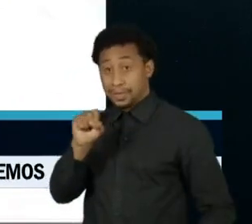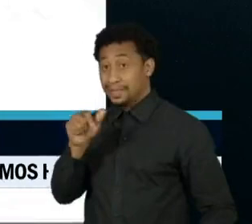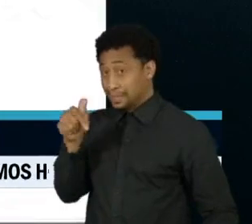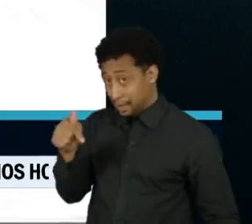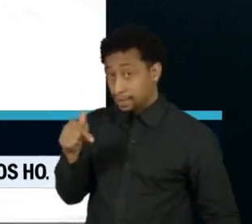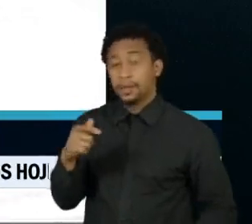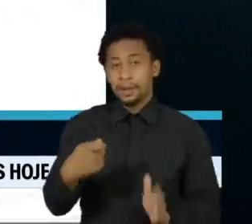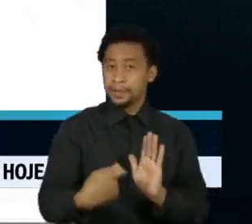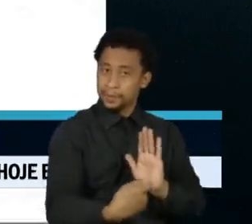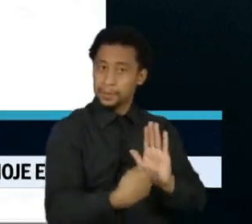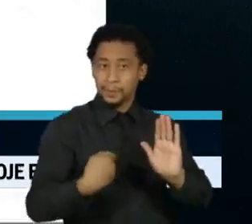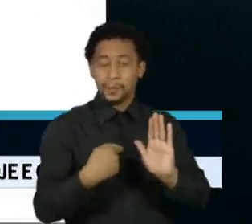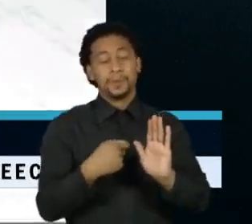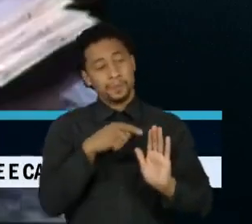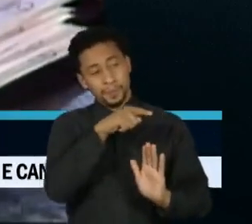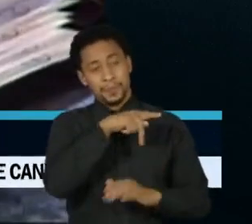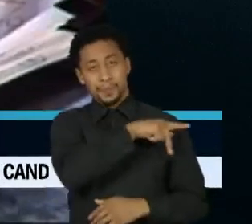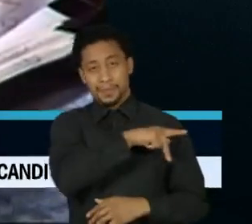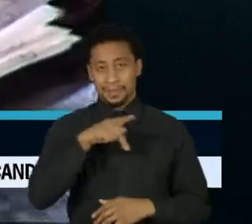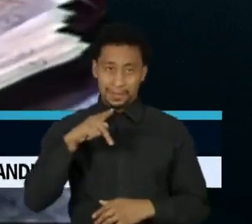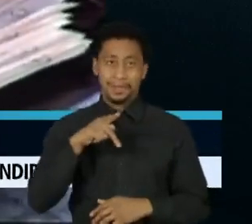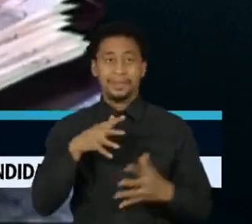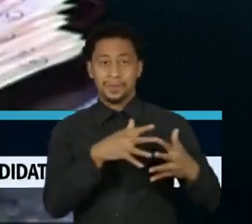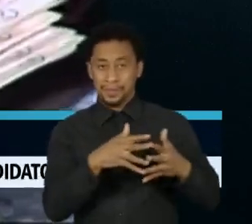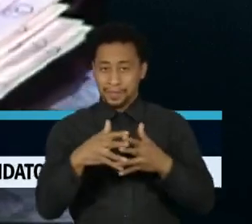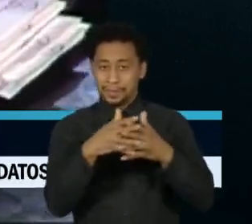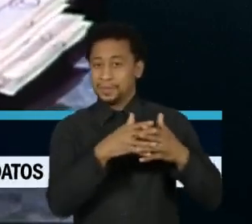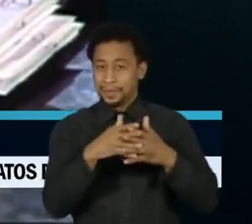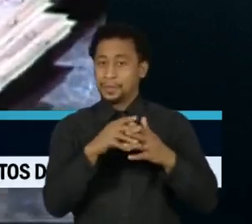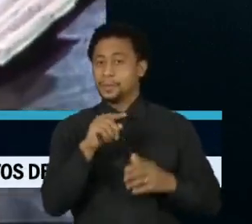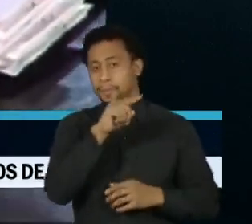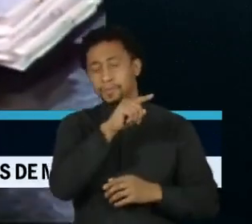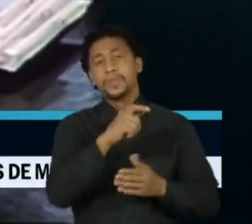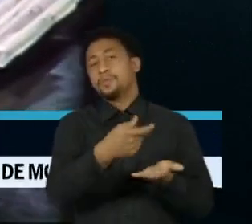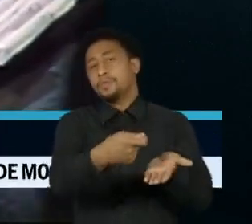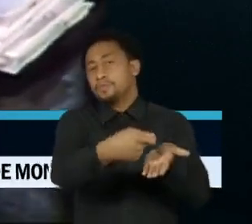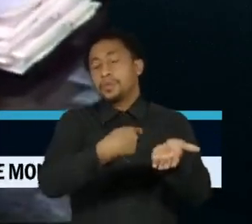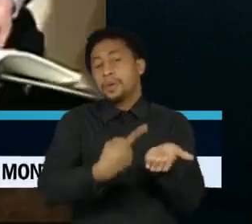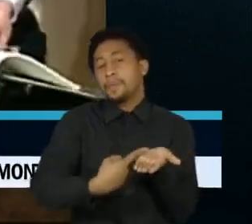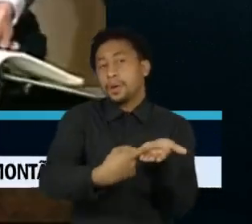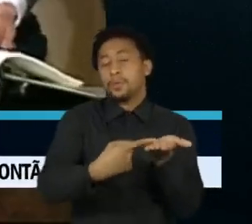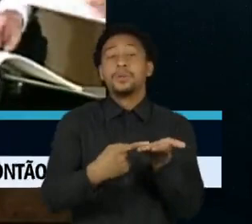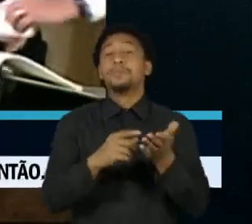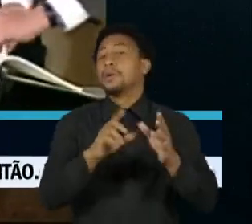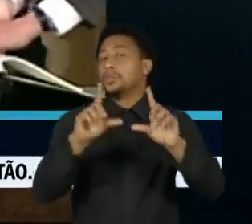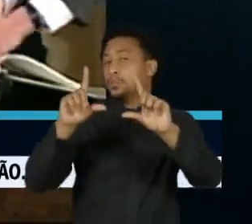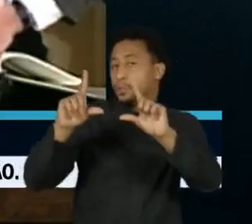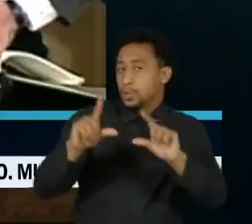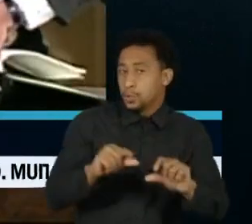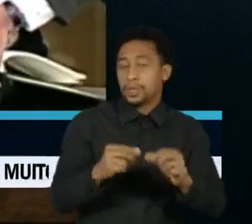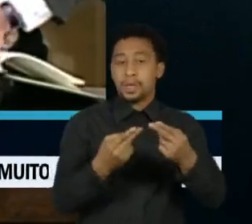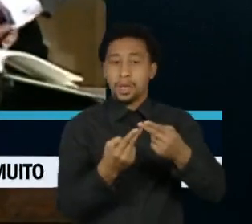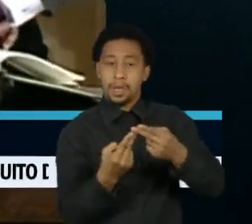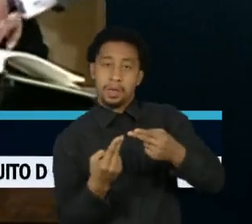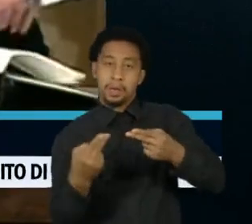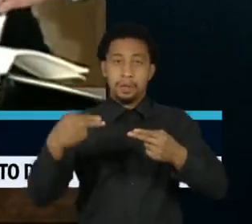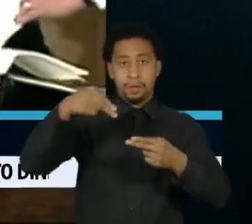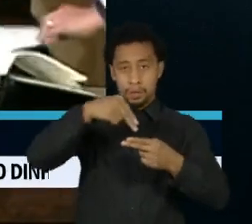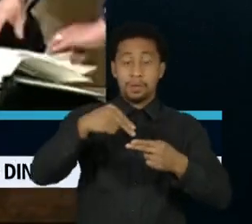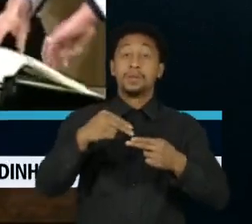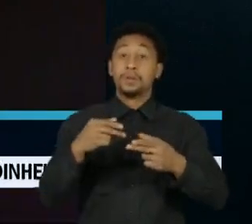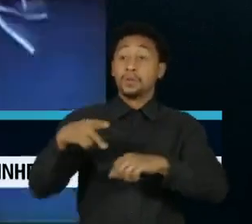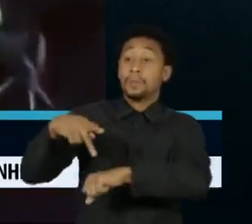com o então presidente dos Estados Unidos, Ronald Reagan, o acordo para reduzir os arsenais nucleares das maiores